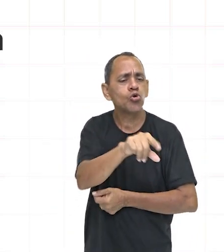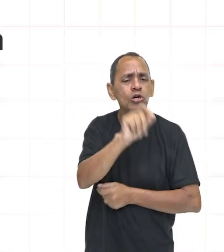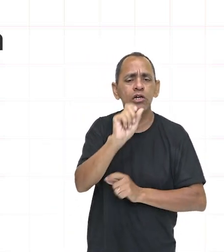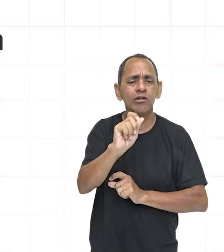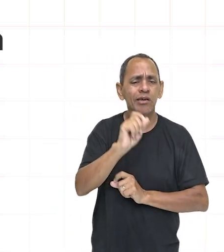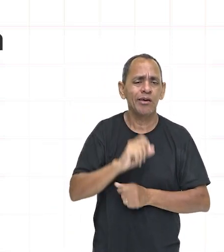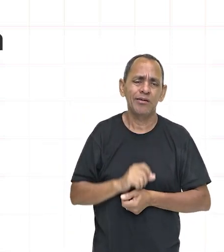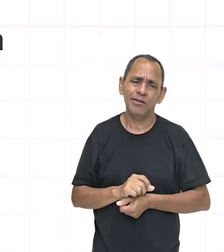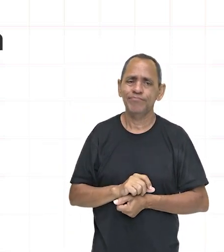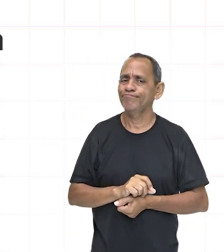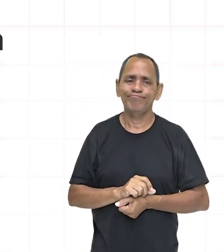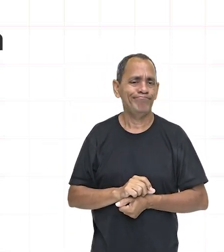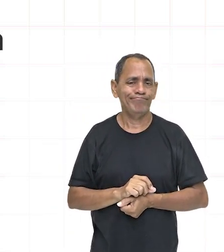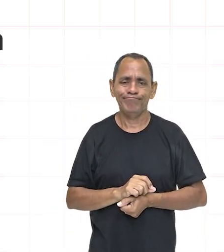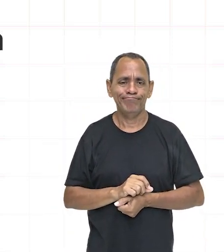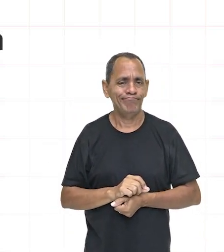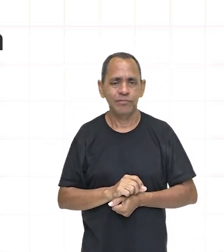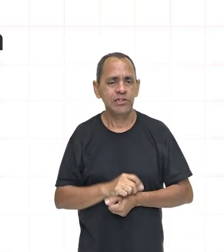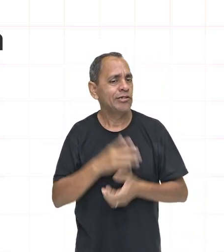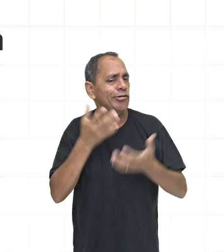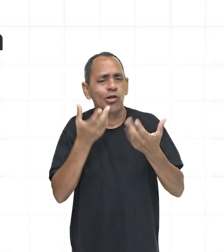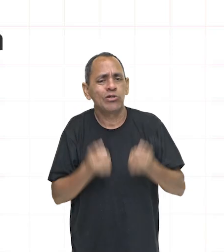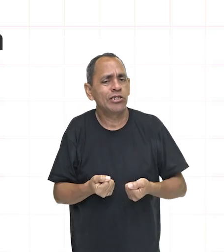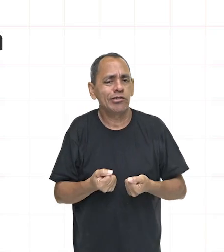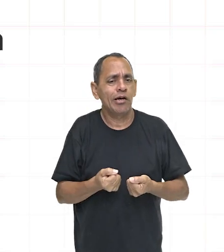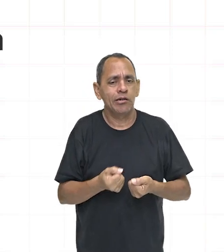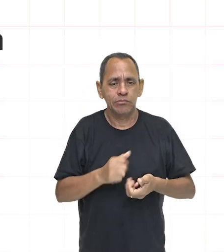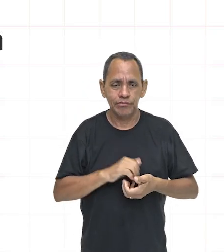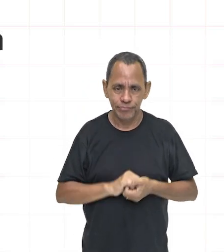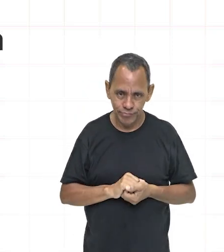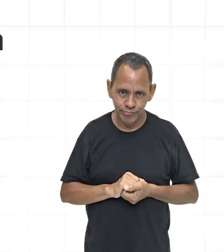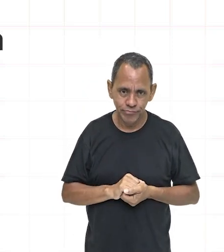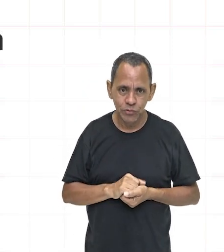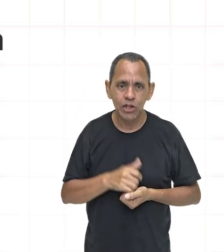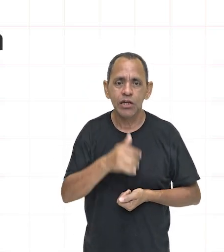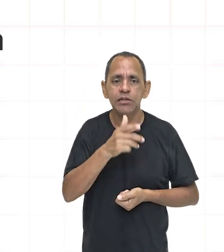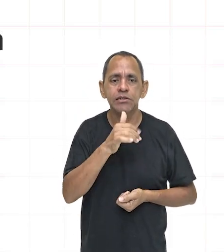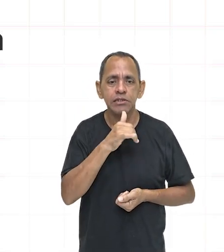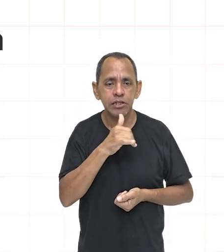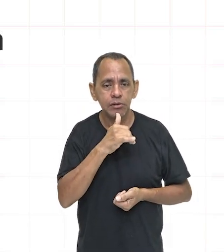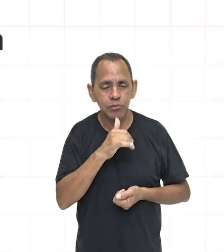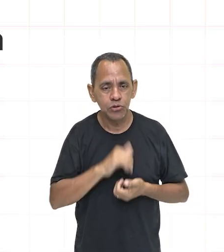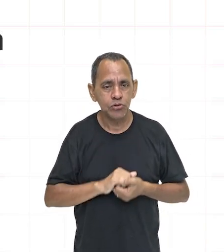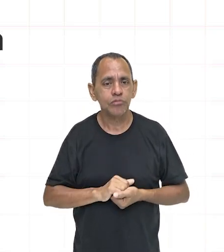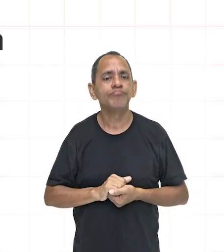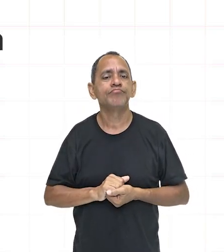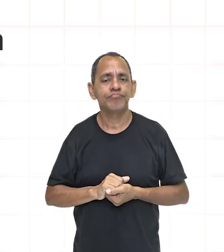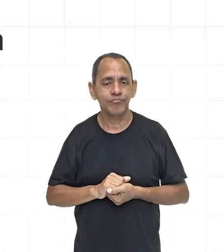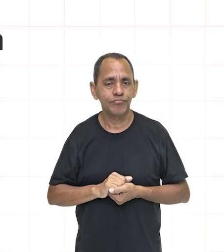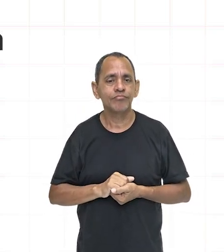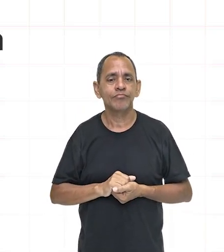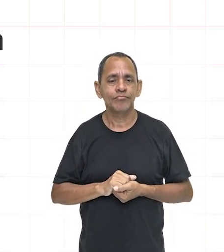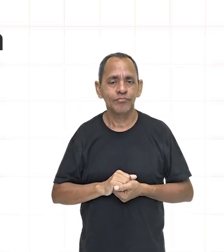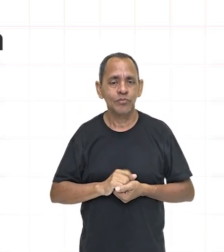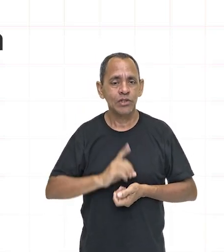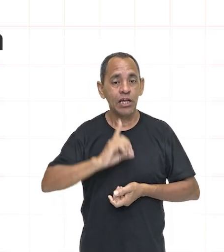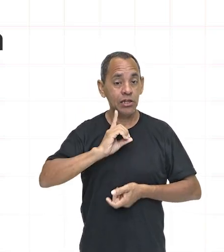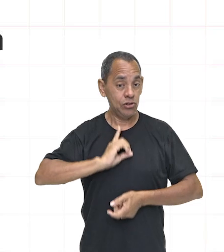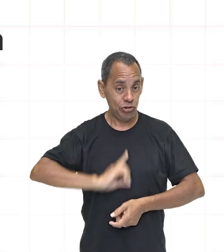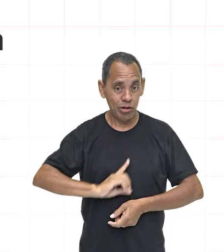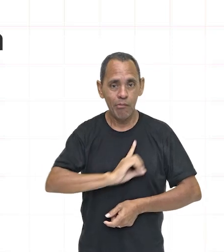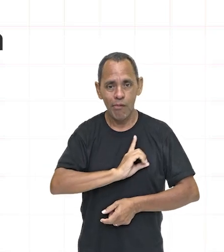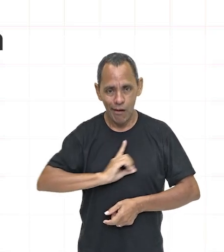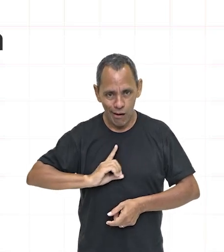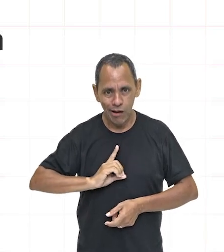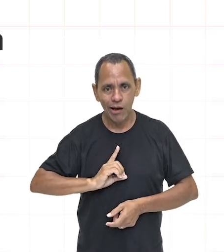a sua moeda nacional. Por exemplo, vamos ter aí a Dinamarca, né, que até hoje utiliza